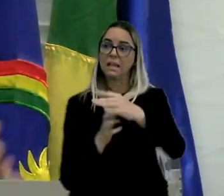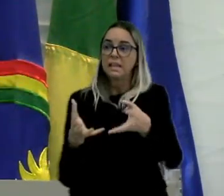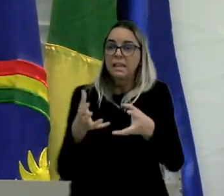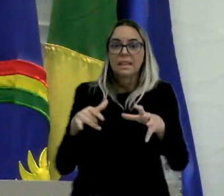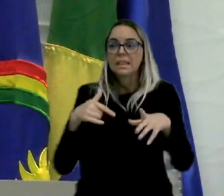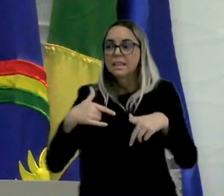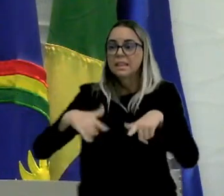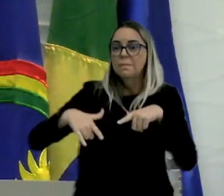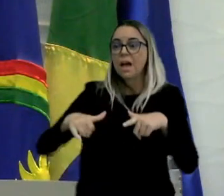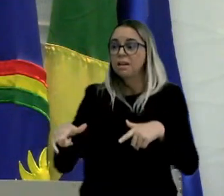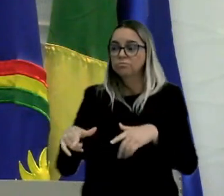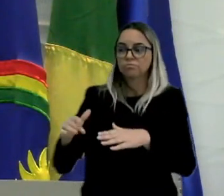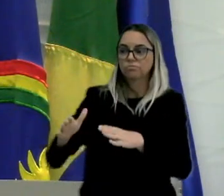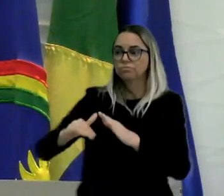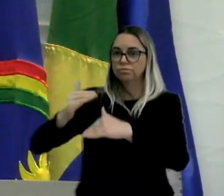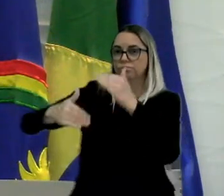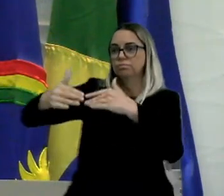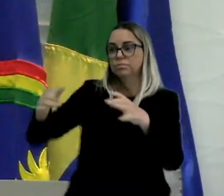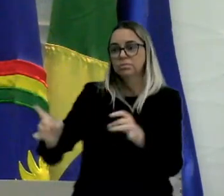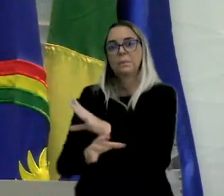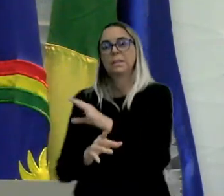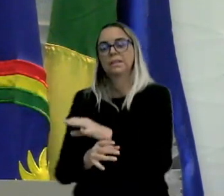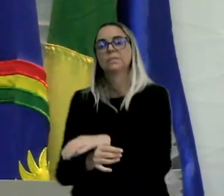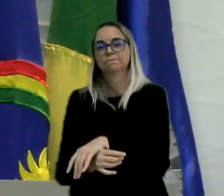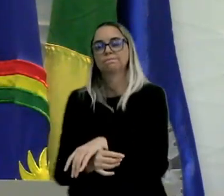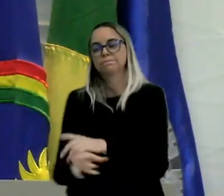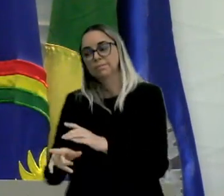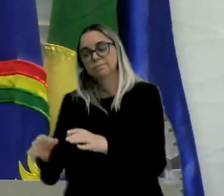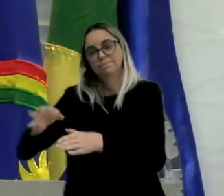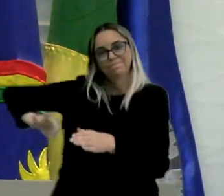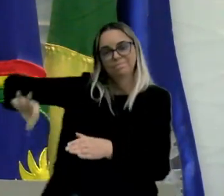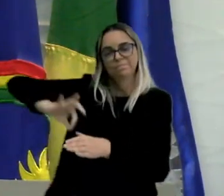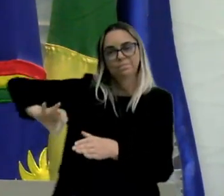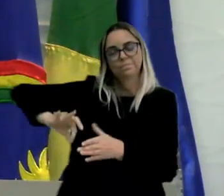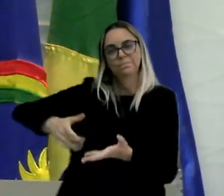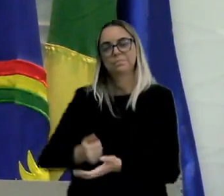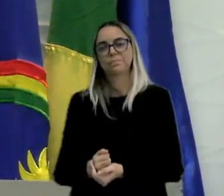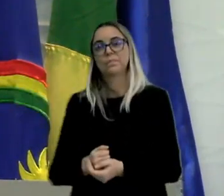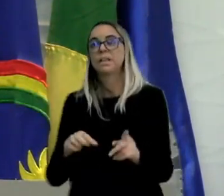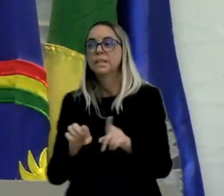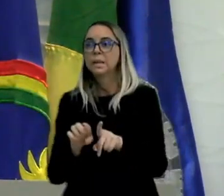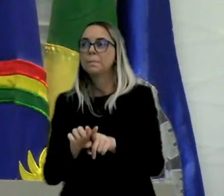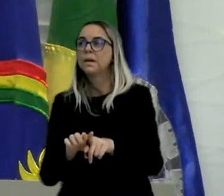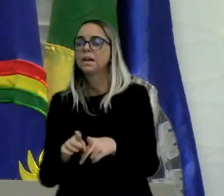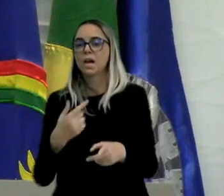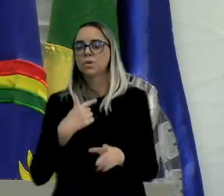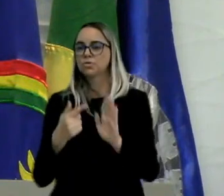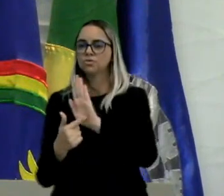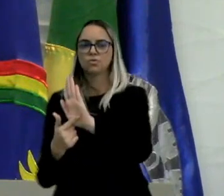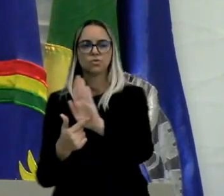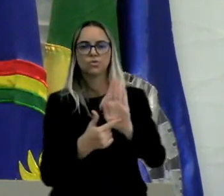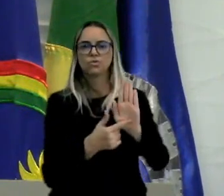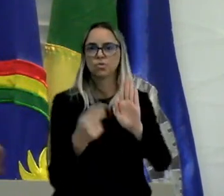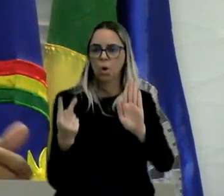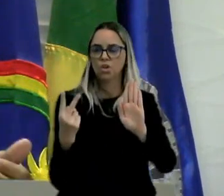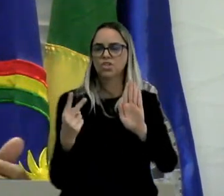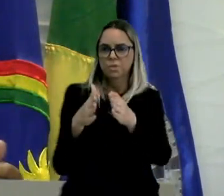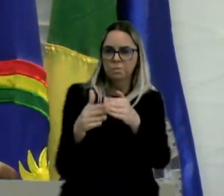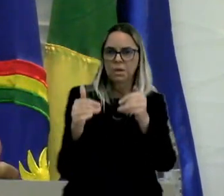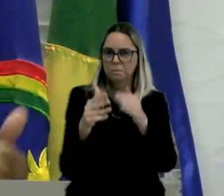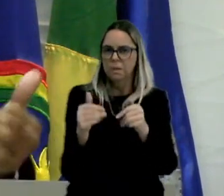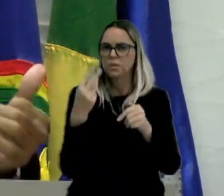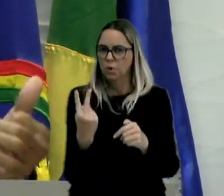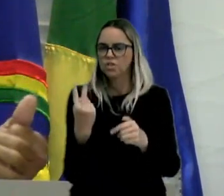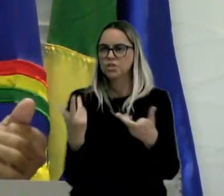para que aquela obra também Ande e termine lá da Vila do Espírito Santo eu também aqui apresentei dois requerimentos nessa casa